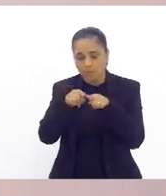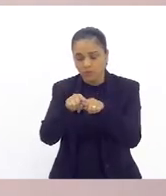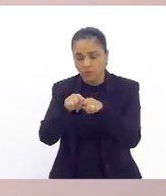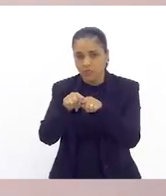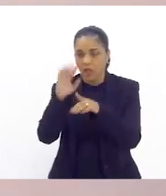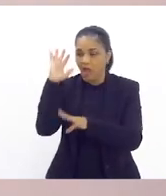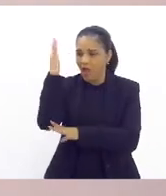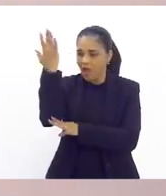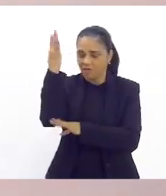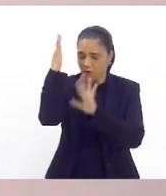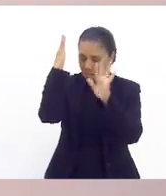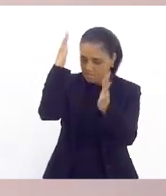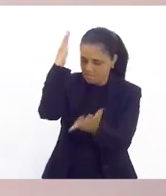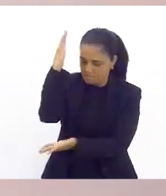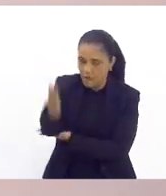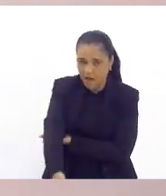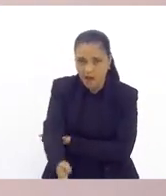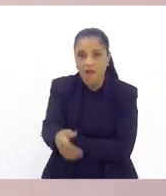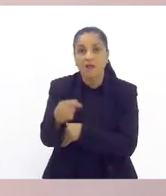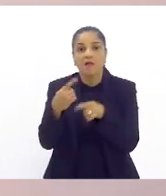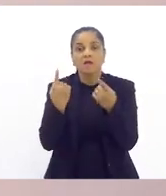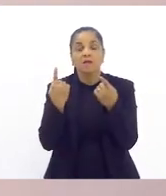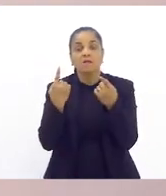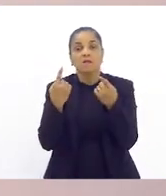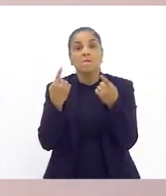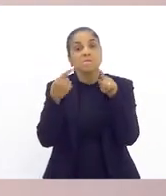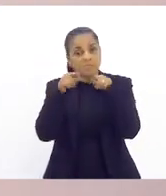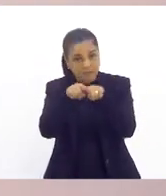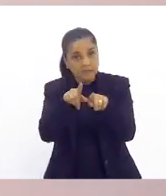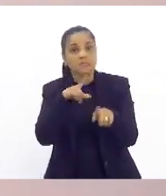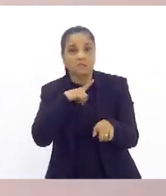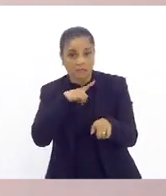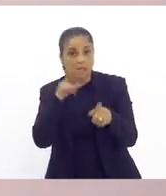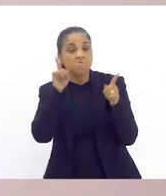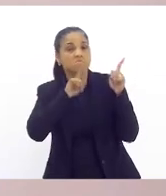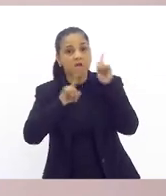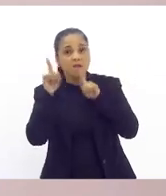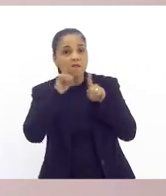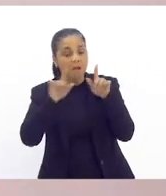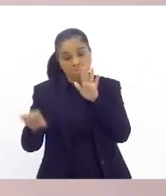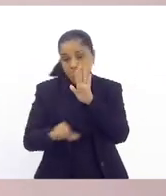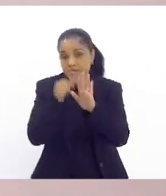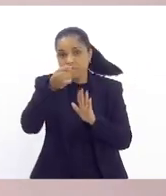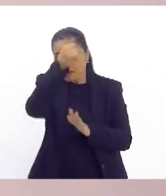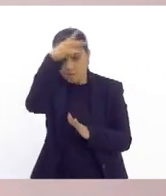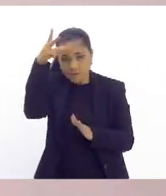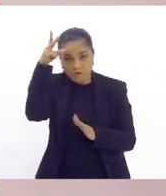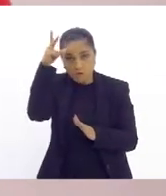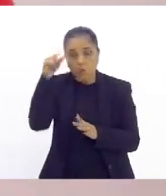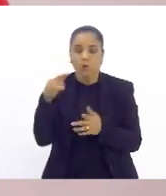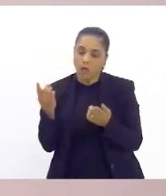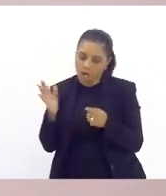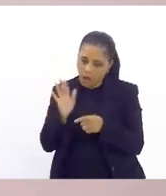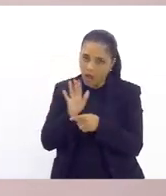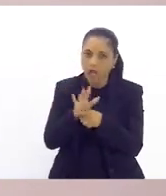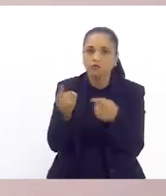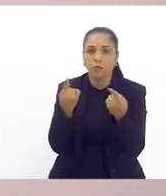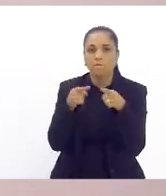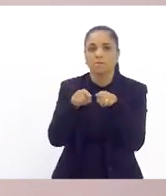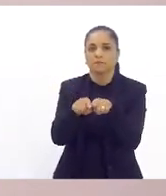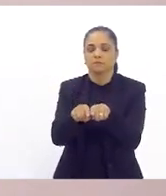já temos parceria Maricá Sem dúvida alguma foi uma das primeiras leituras que você colocou à disposição então